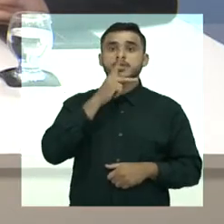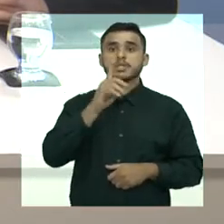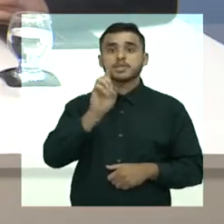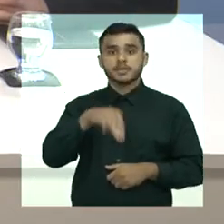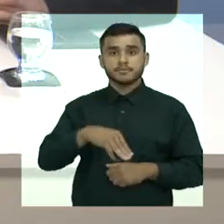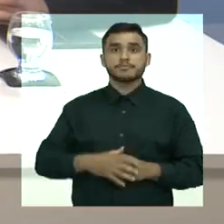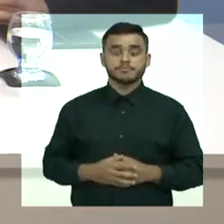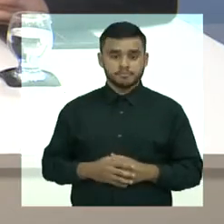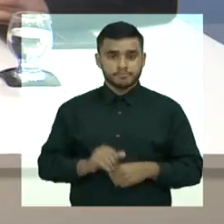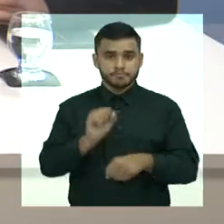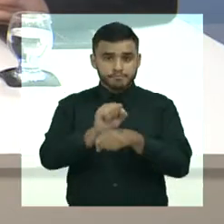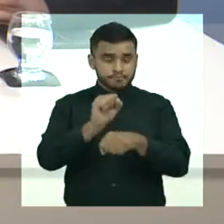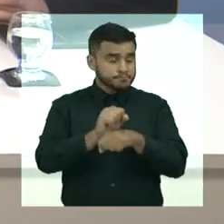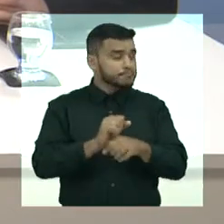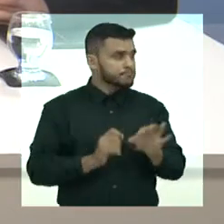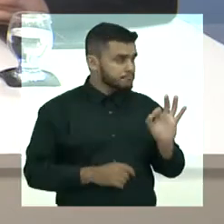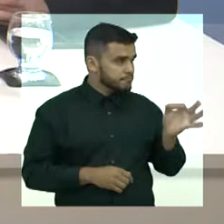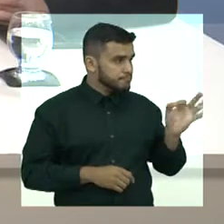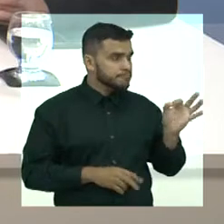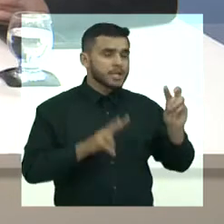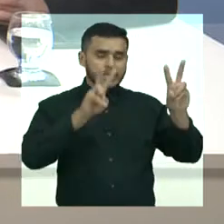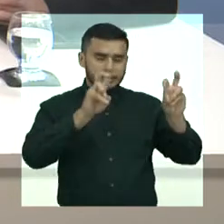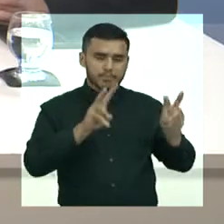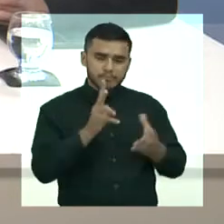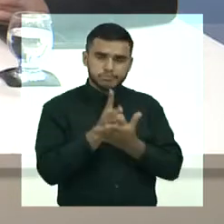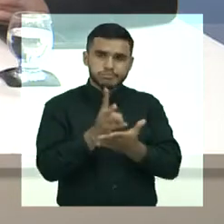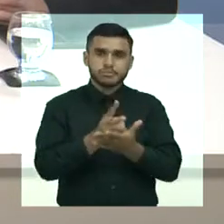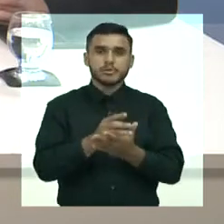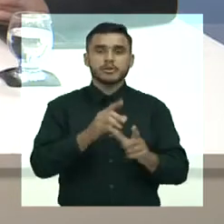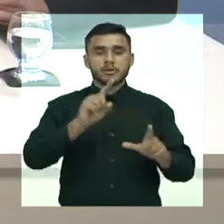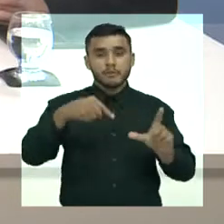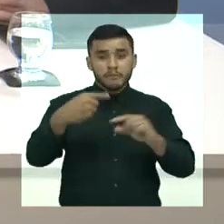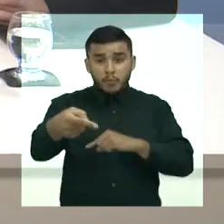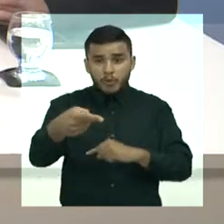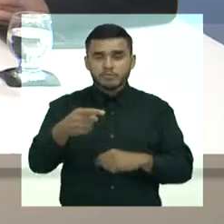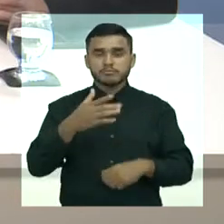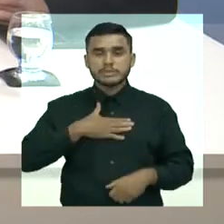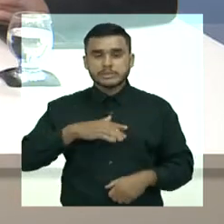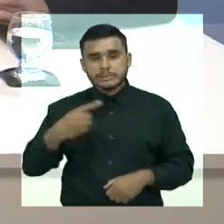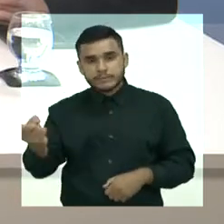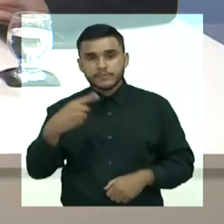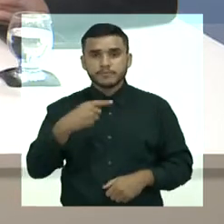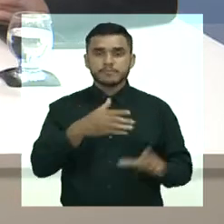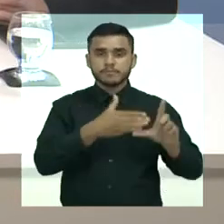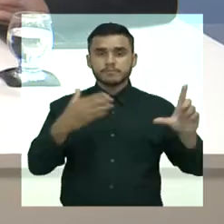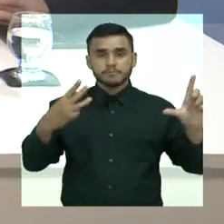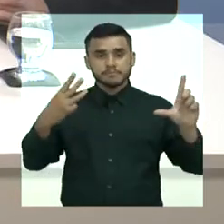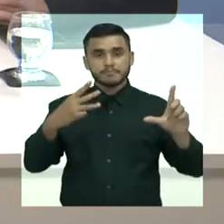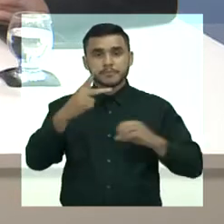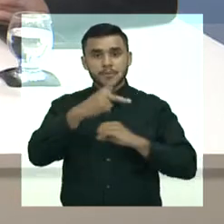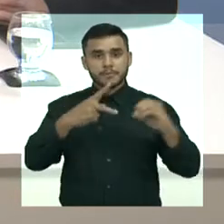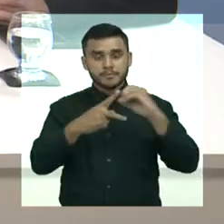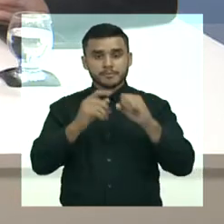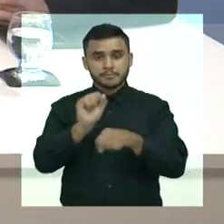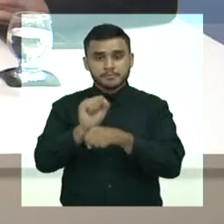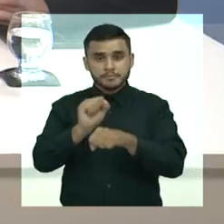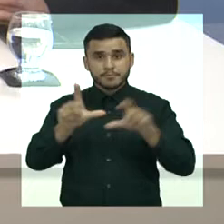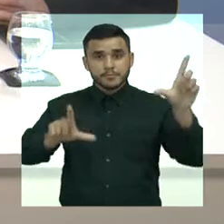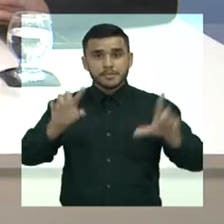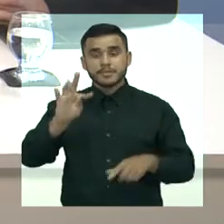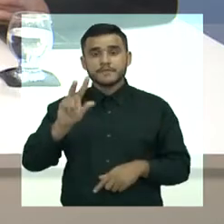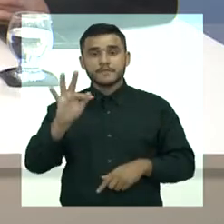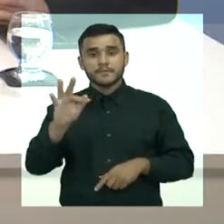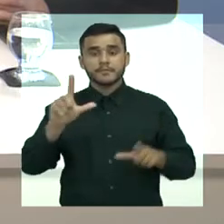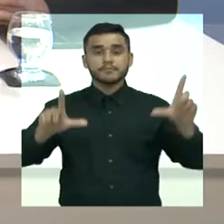Vamos para mais um intervalo. Em seguida, o terceiro bloco do programa Pela Ordem, pela TV Fortaleza e TV Assembleia para Fortaleza,